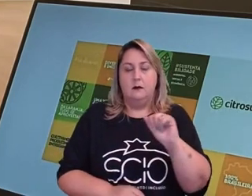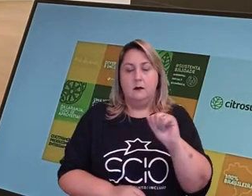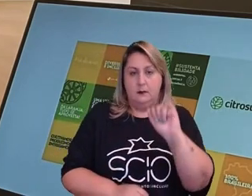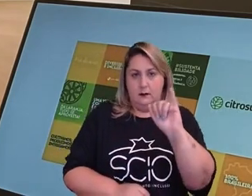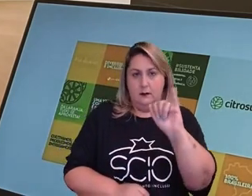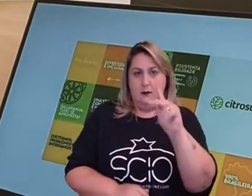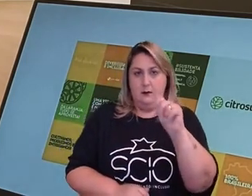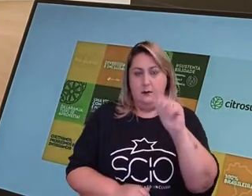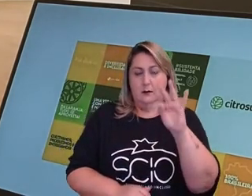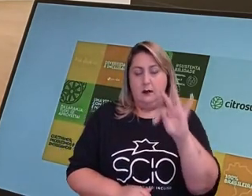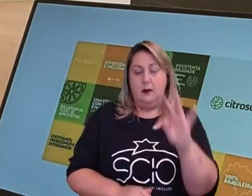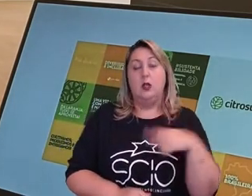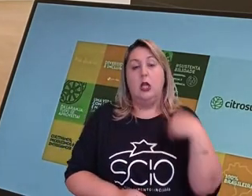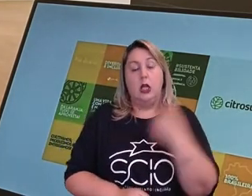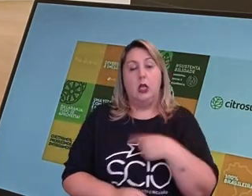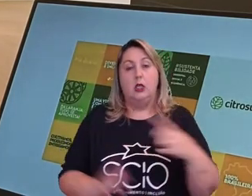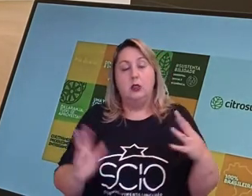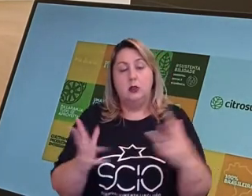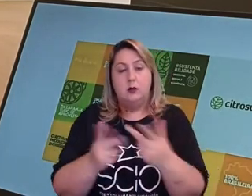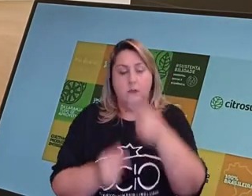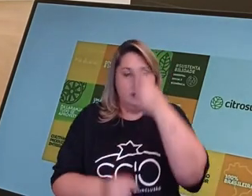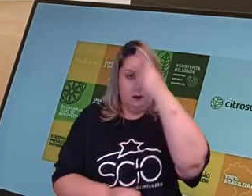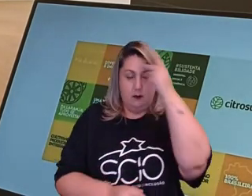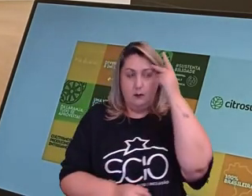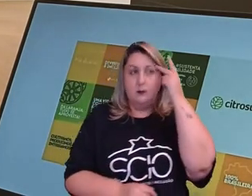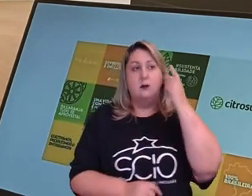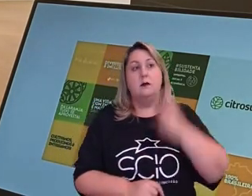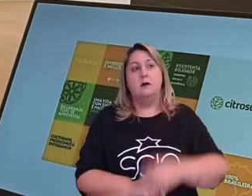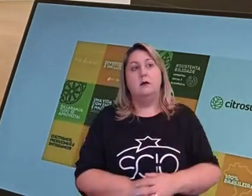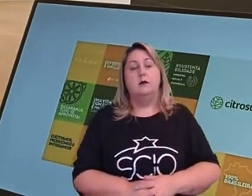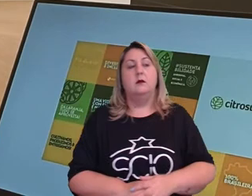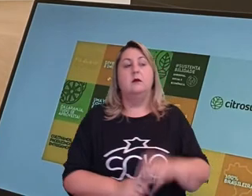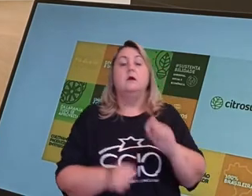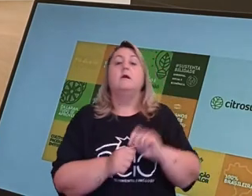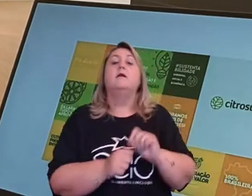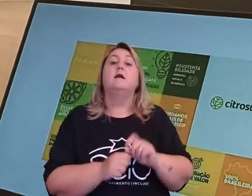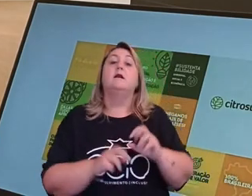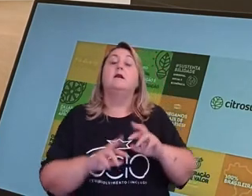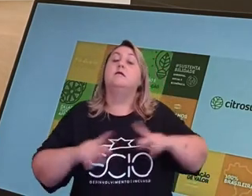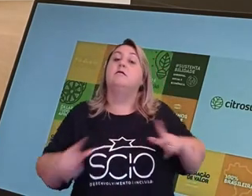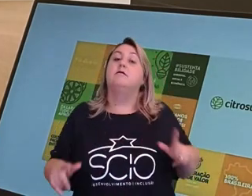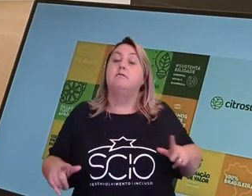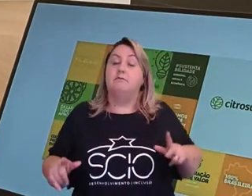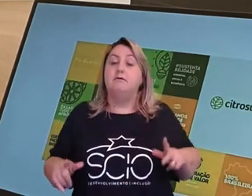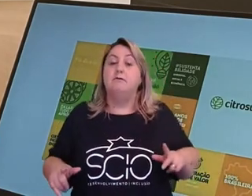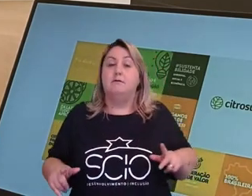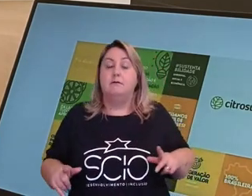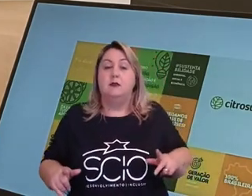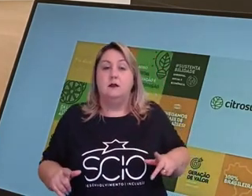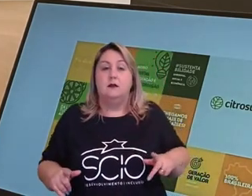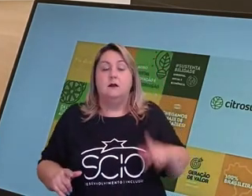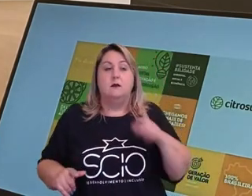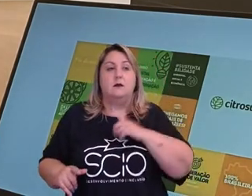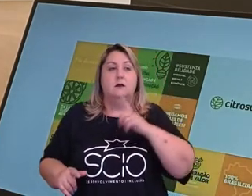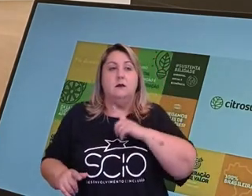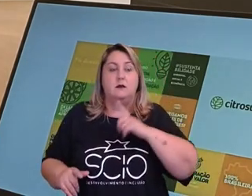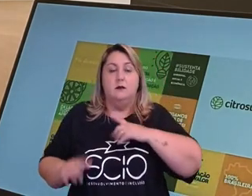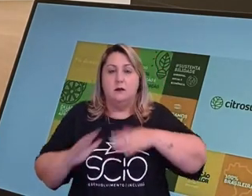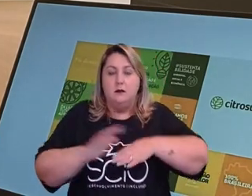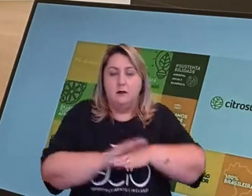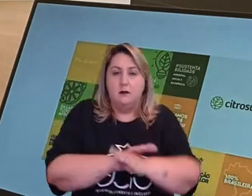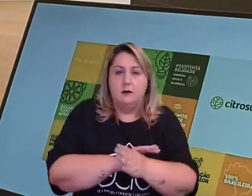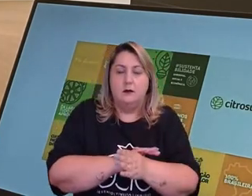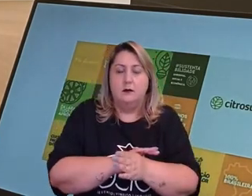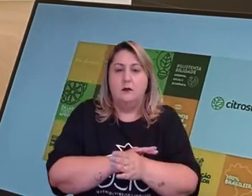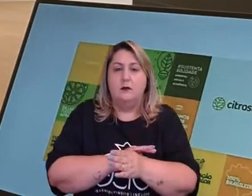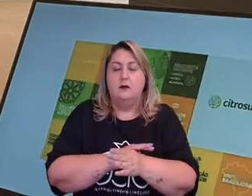as pessoas, é o cuidar da gente, o cuidar do outro, faz toda a diferença. E quando a gente muda o nosso hábito, consegue avançar,